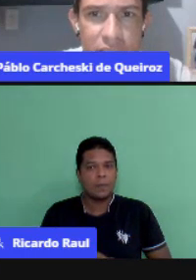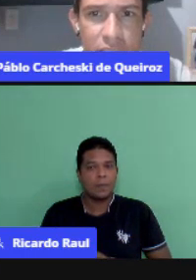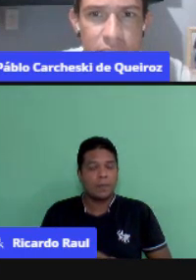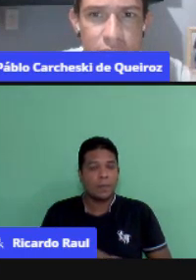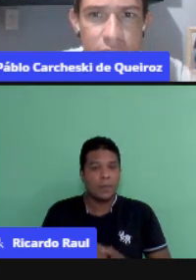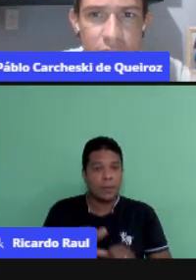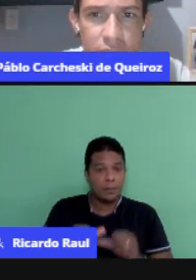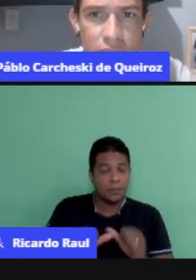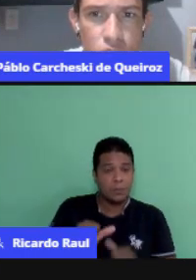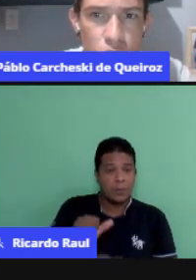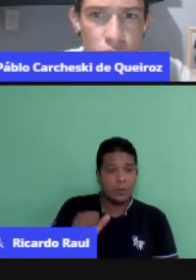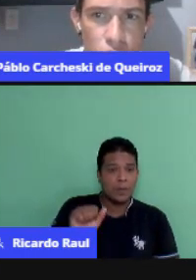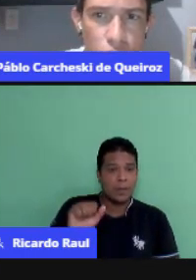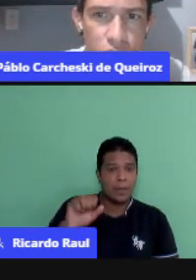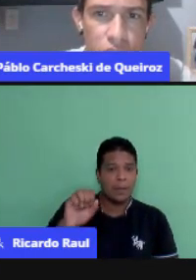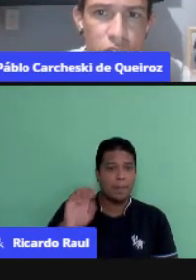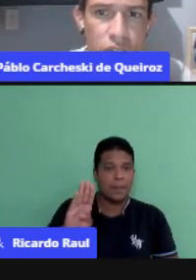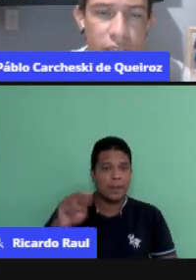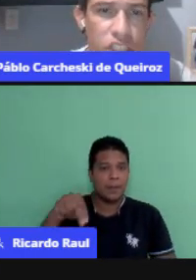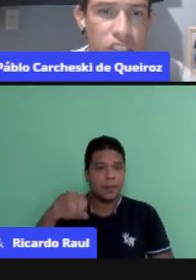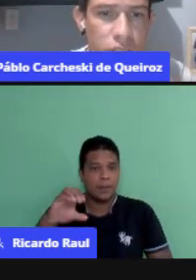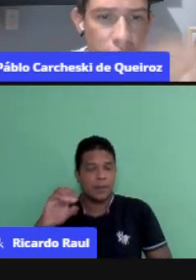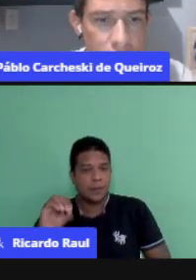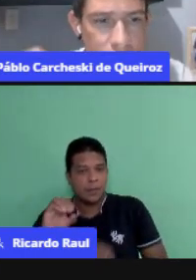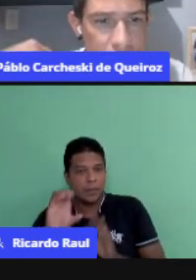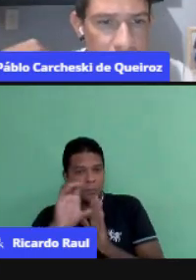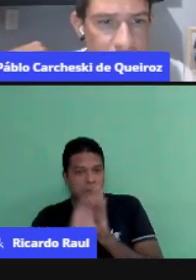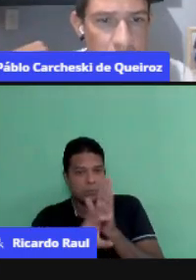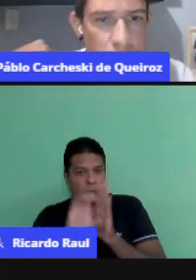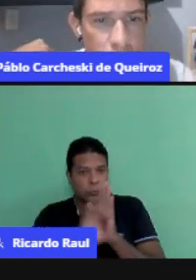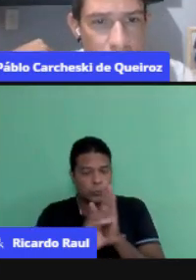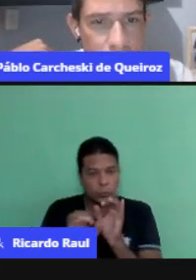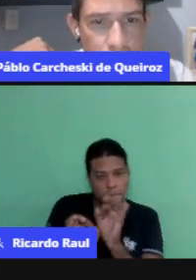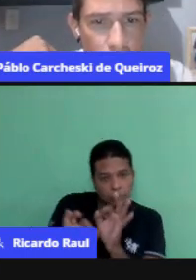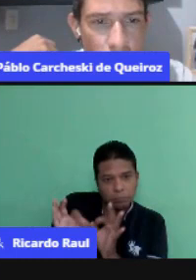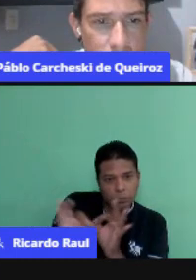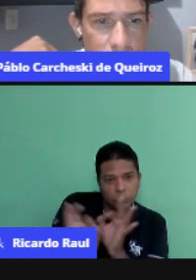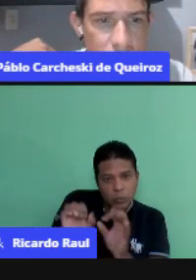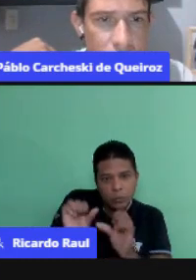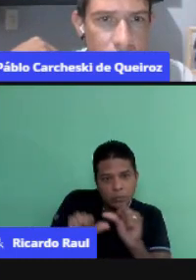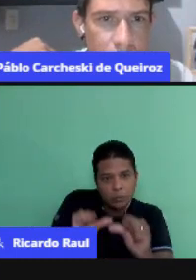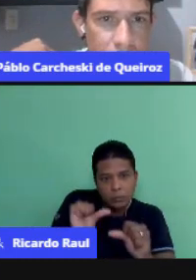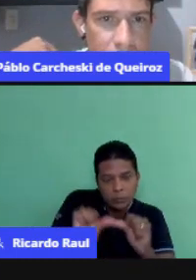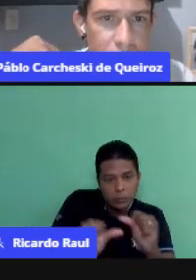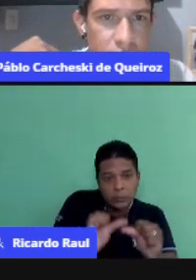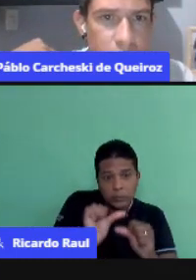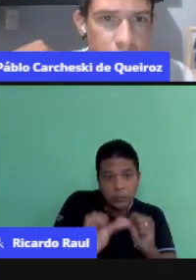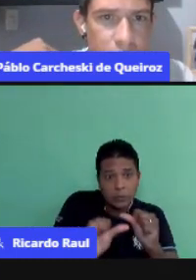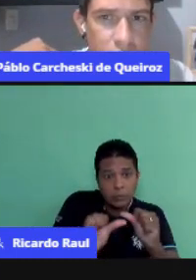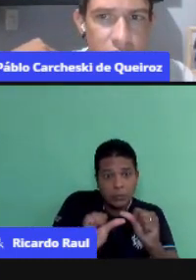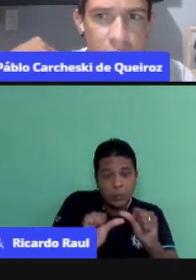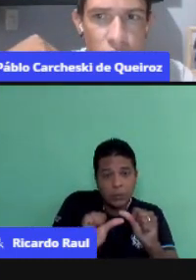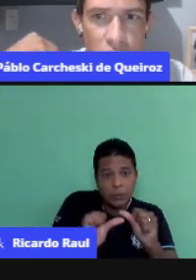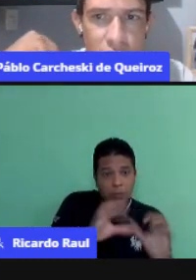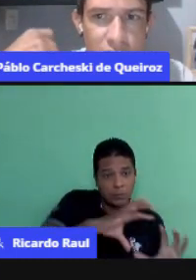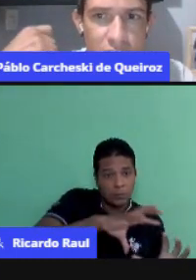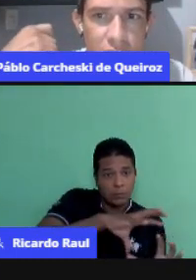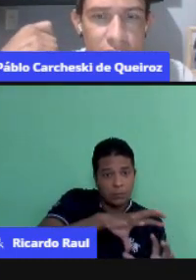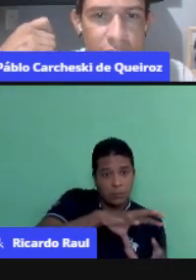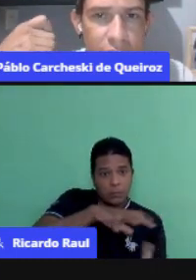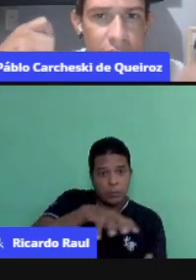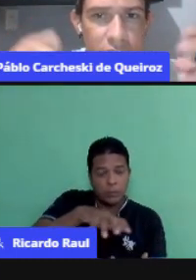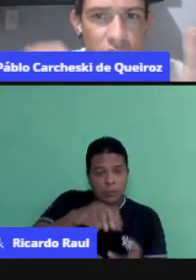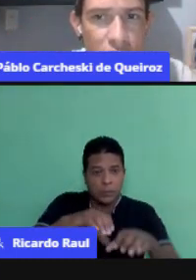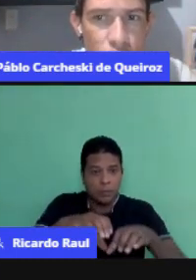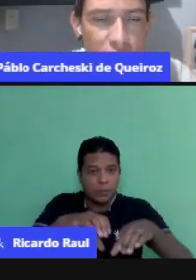de BNCC, né, esse estudo dos currículos, né, a gente teve que fazer uma mudança por conta, né, da pandemia, das aulas